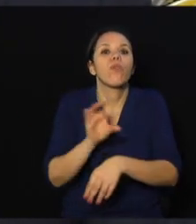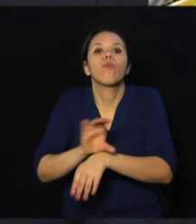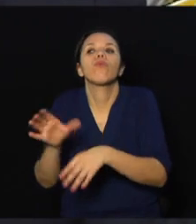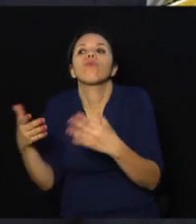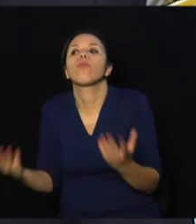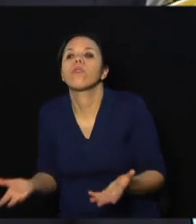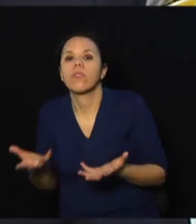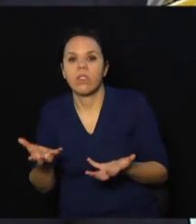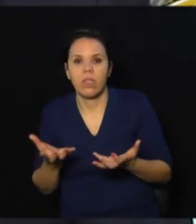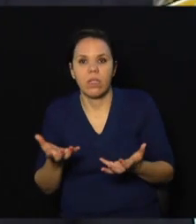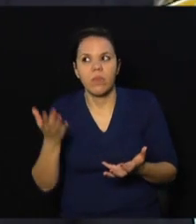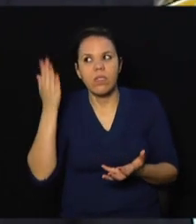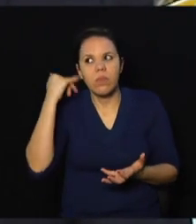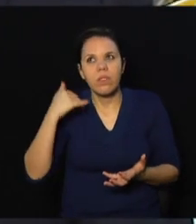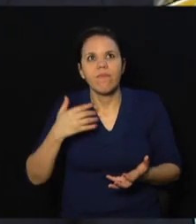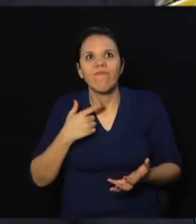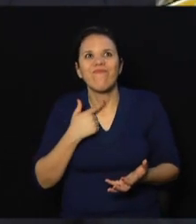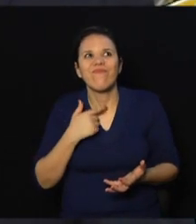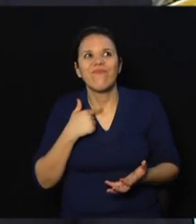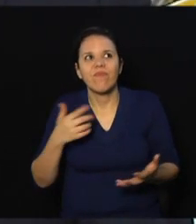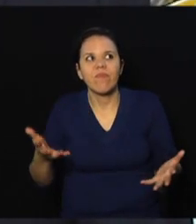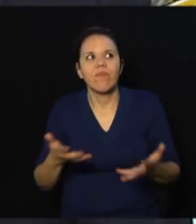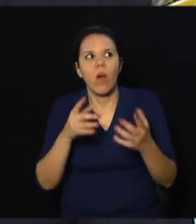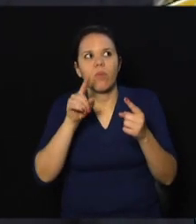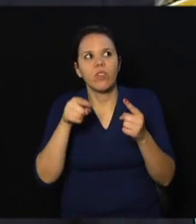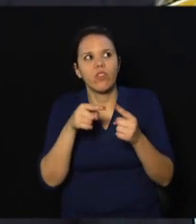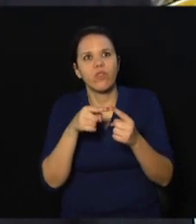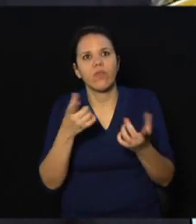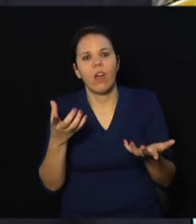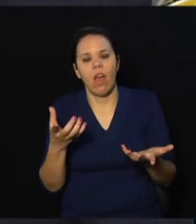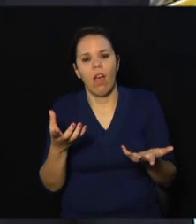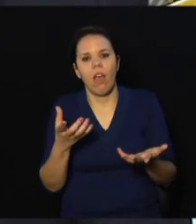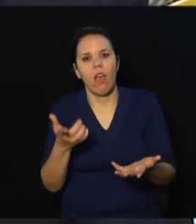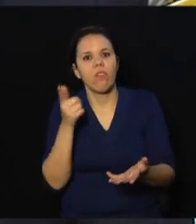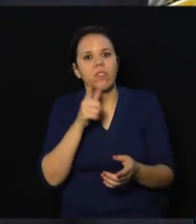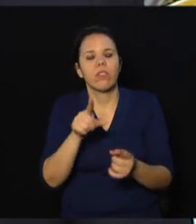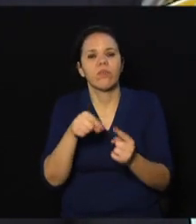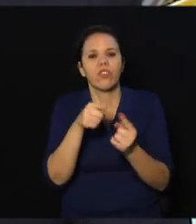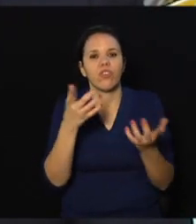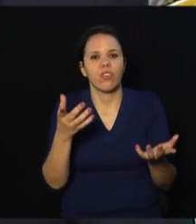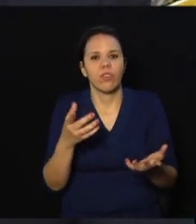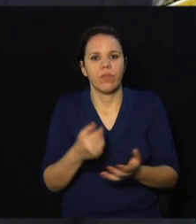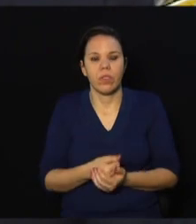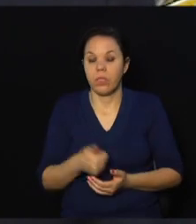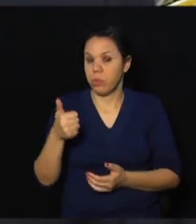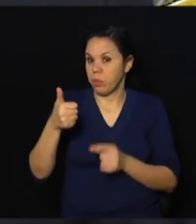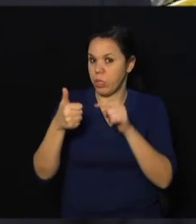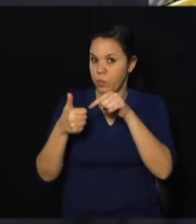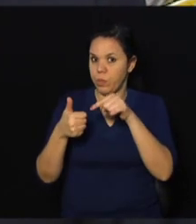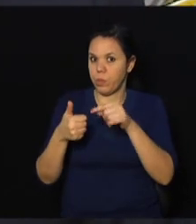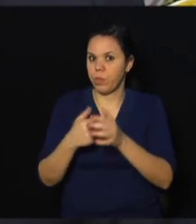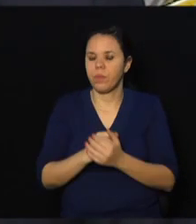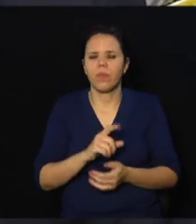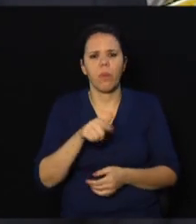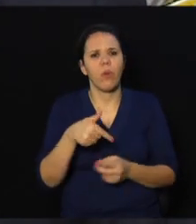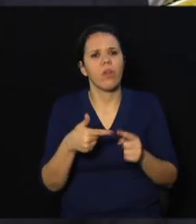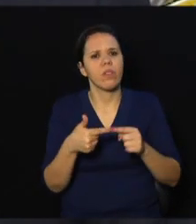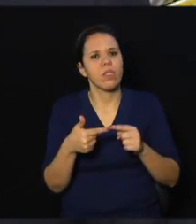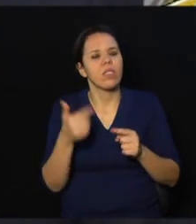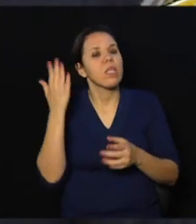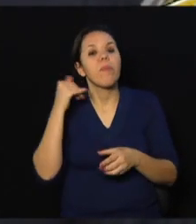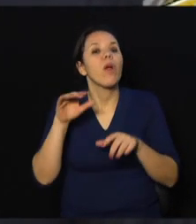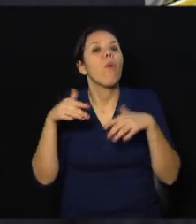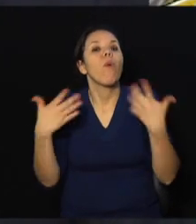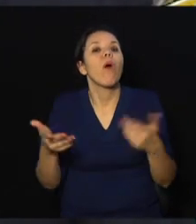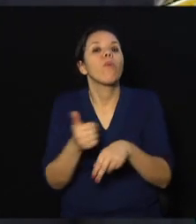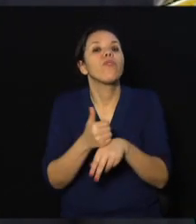me motivar para atingir esse objetivo, para eu conseguir chegar lá. Esse é o primeiro ponto. E saber o curso, eu falo que é